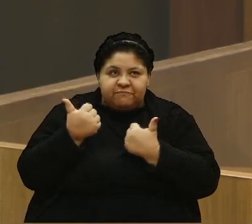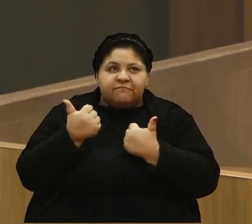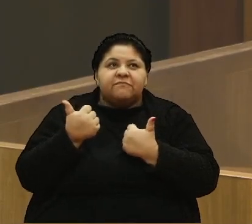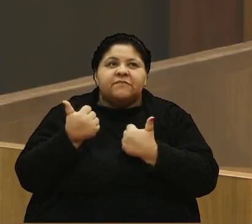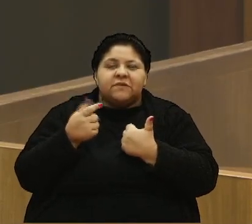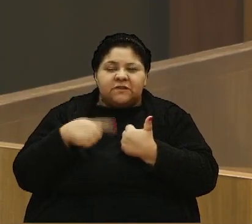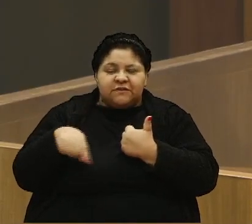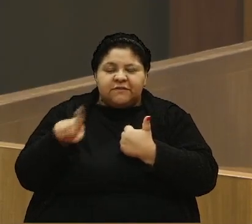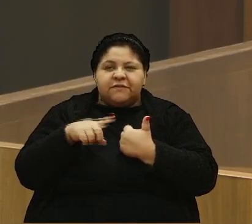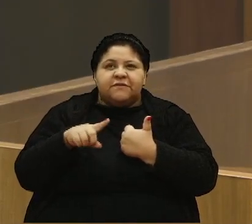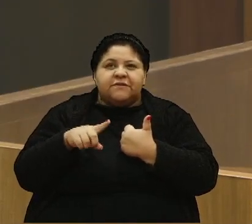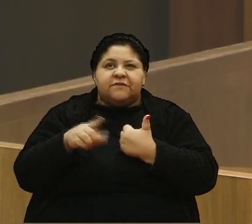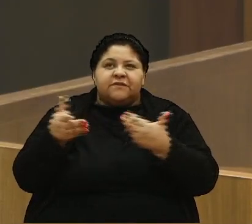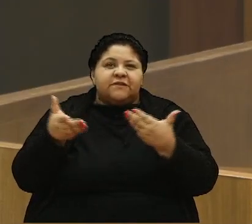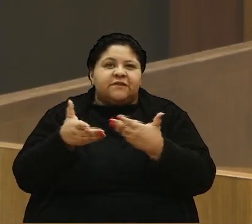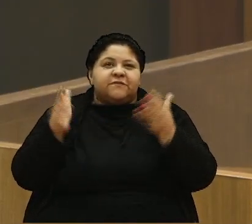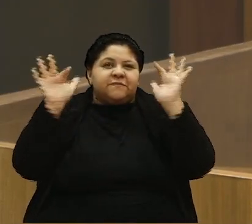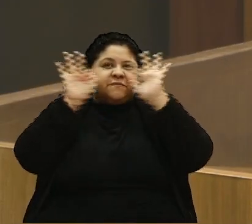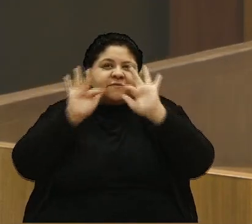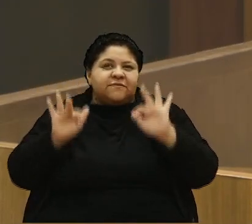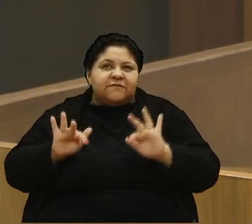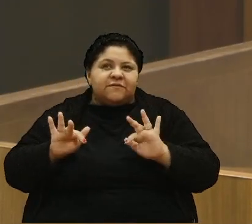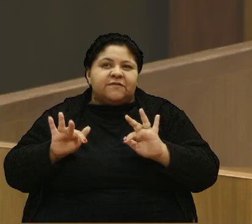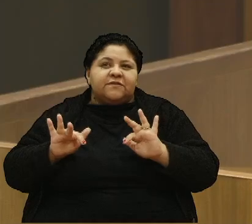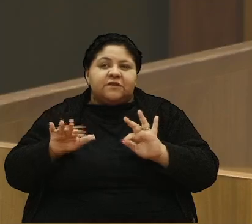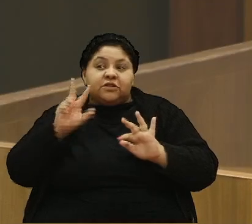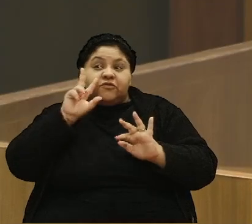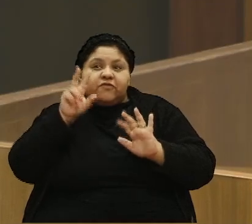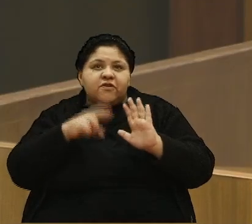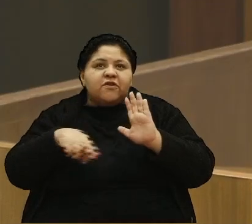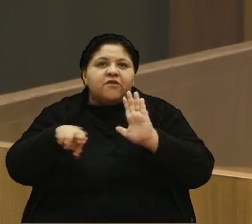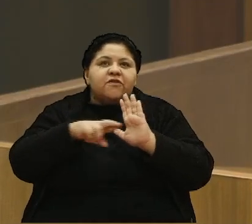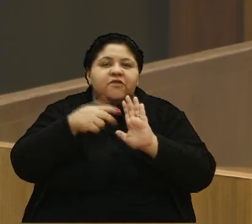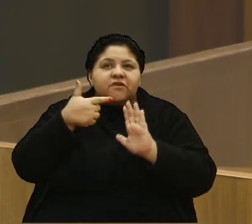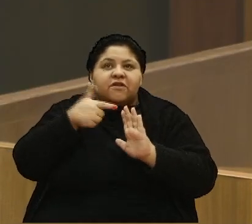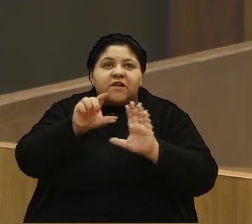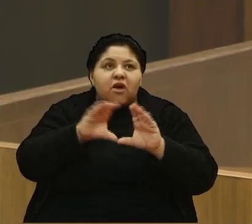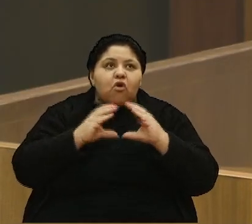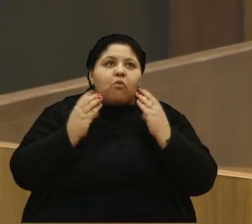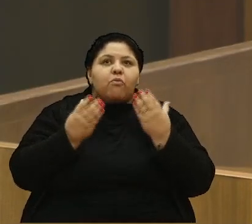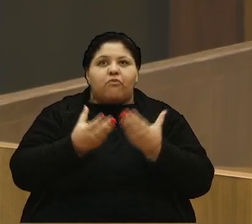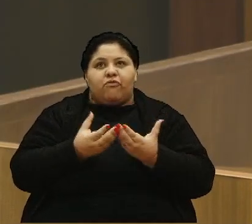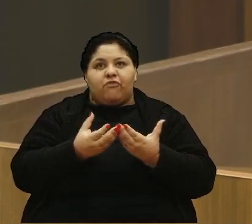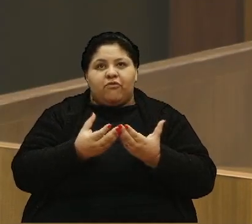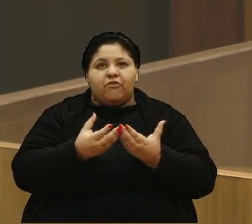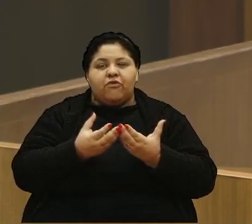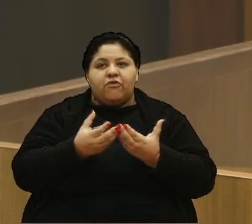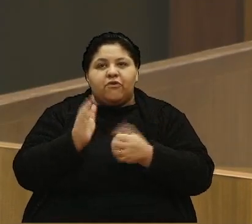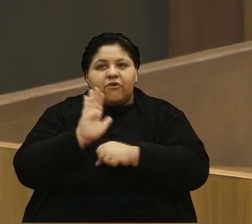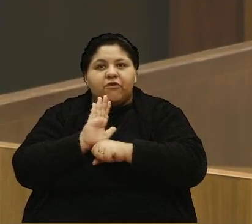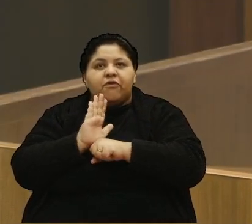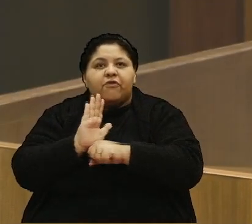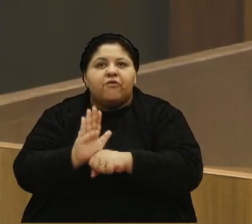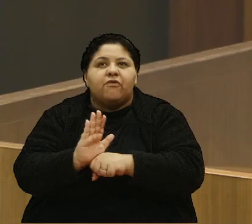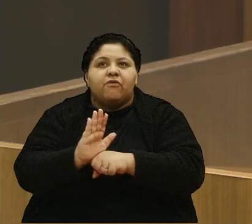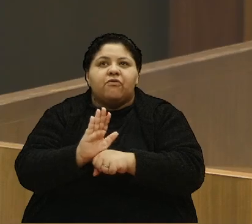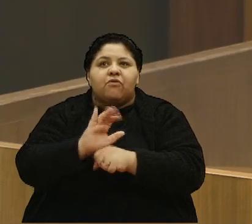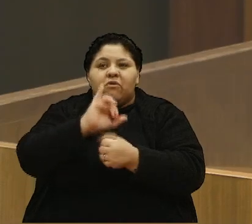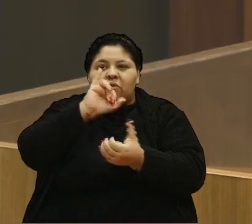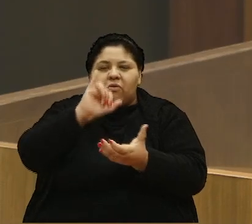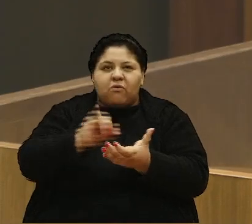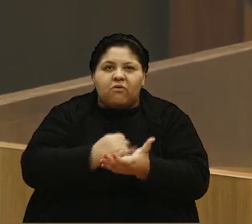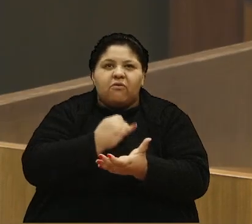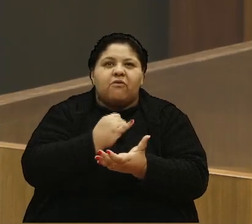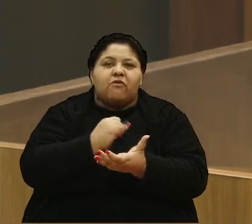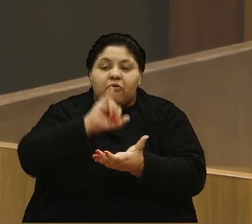a gente fica contente de colher os resultados, que quem ganha é a comunidade, né, que contribui aí com seus impostos, que